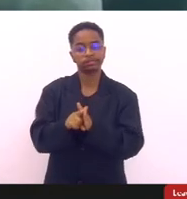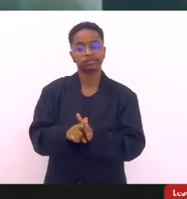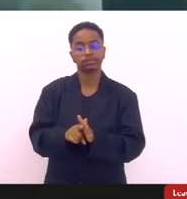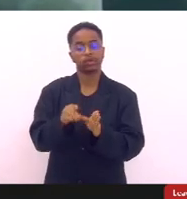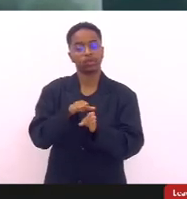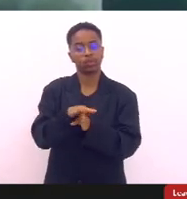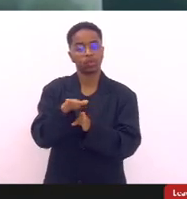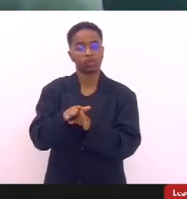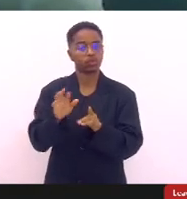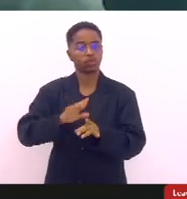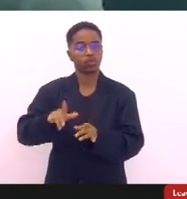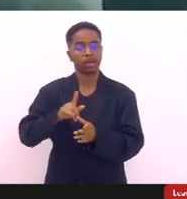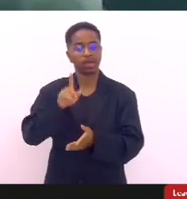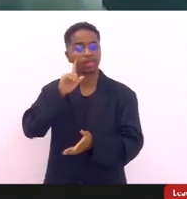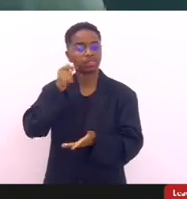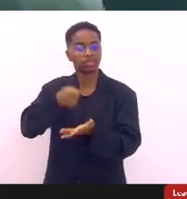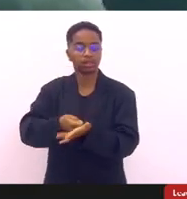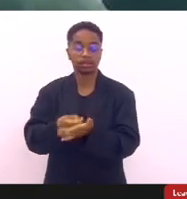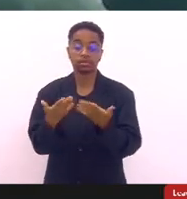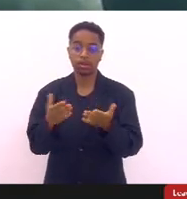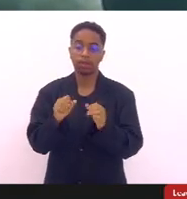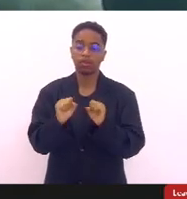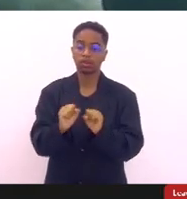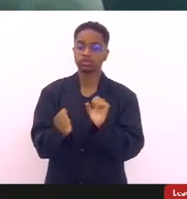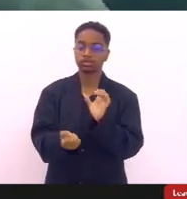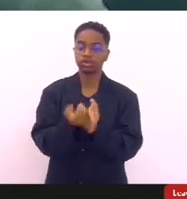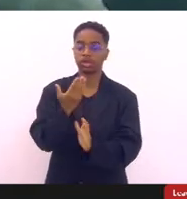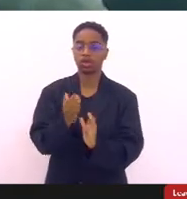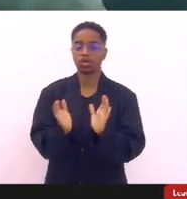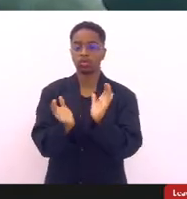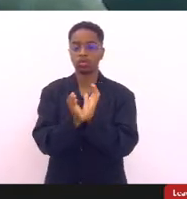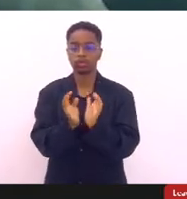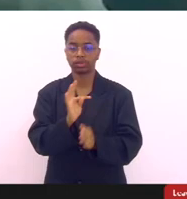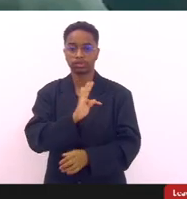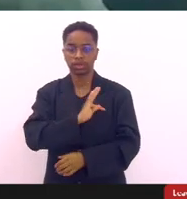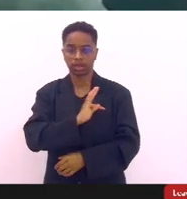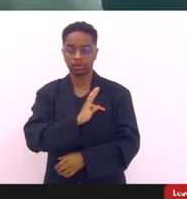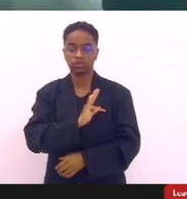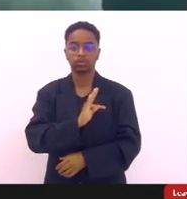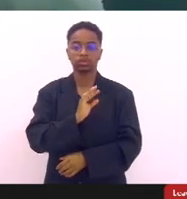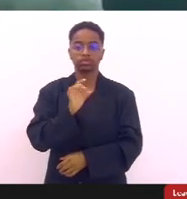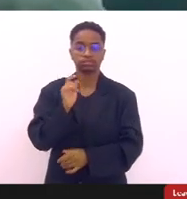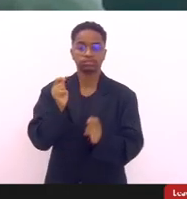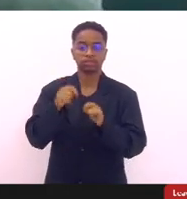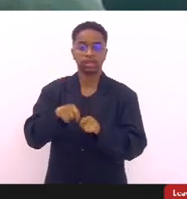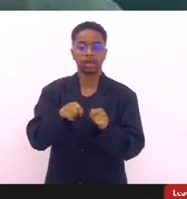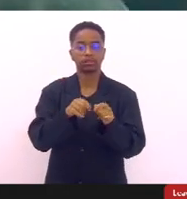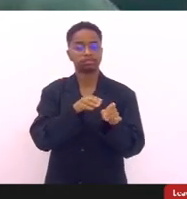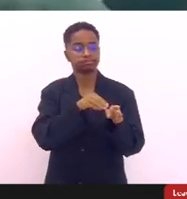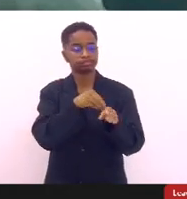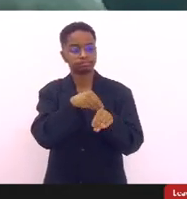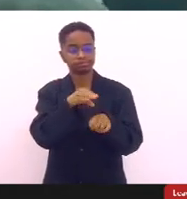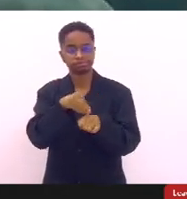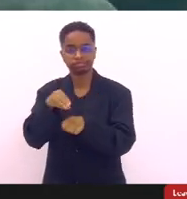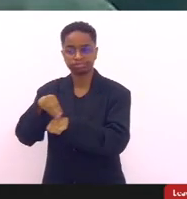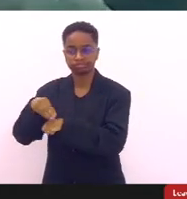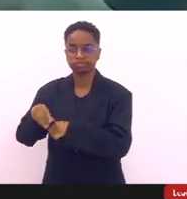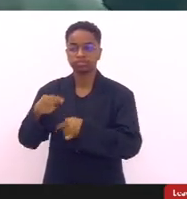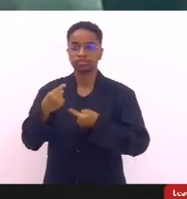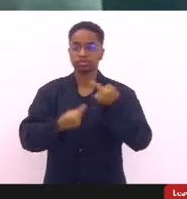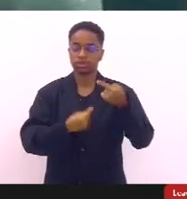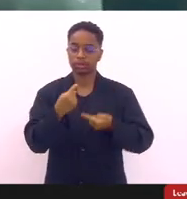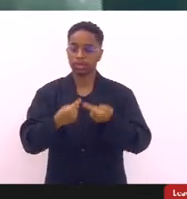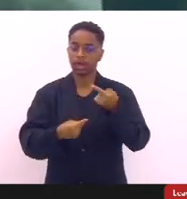um GT intersetorial, um grupo técnico para consultoria, para construção, para debate, para